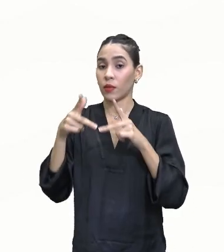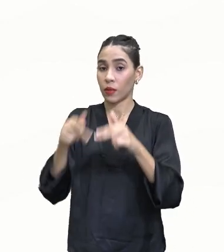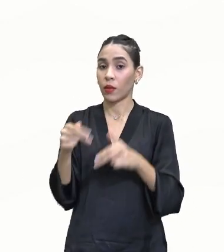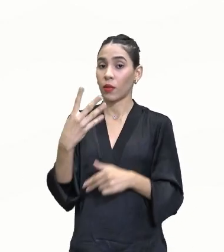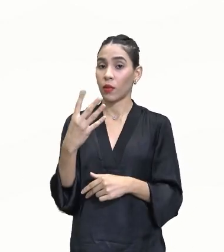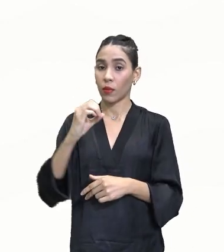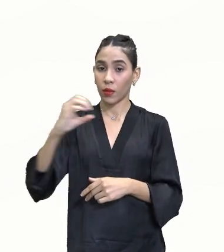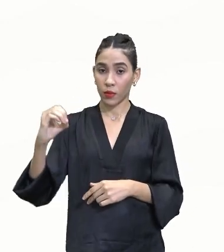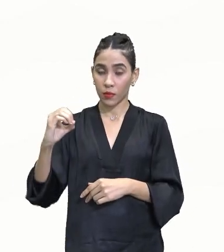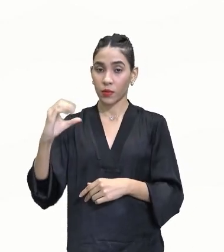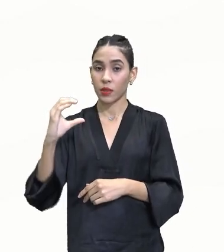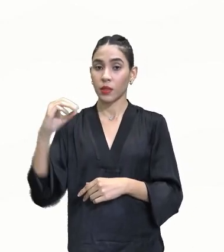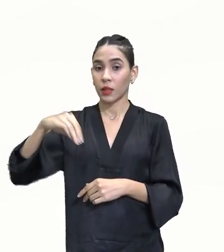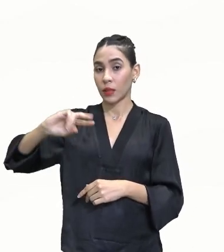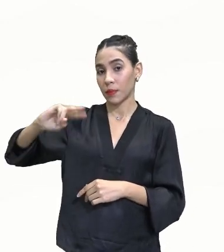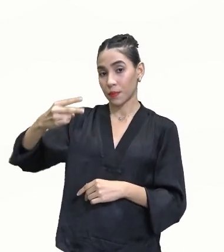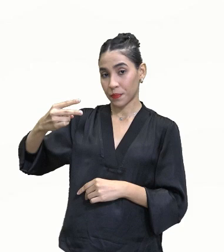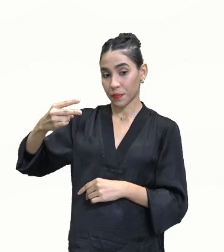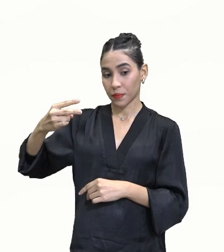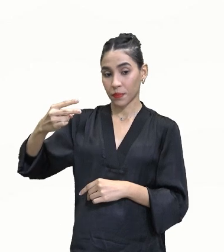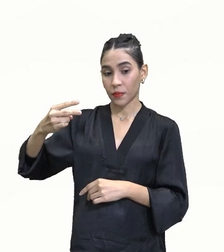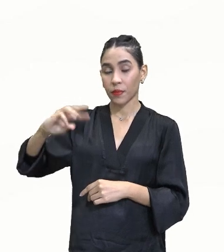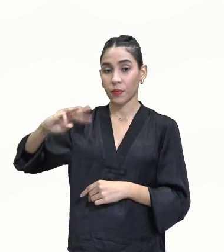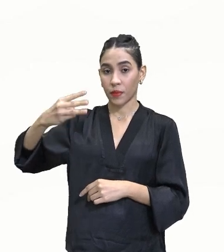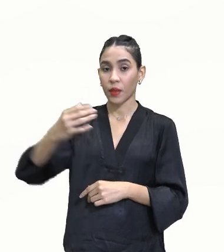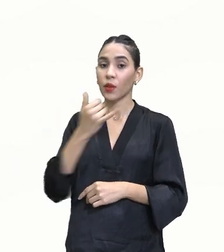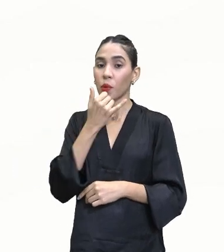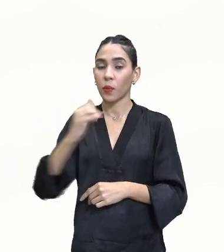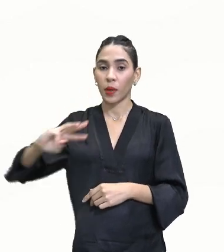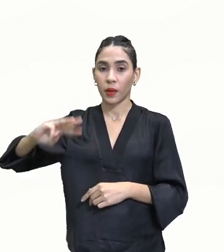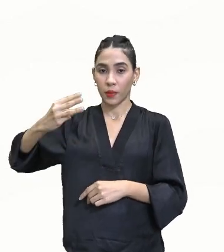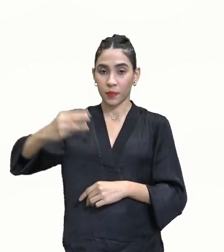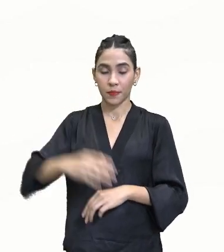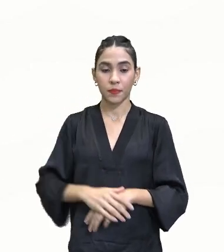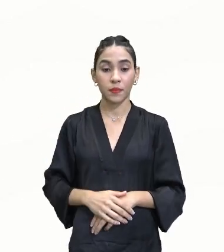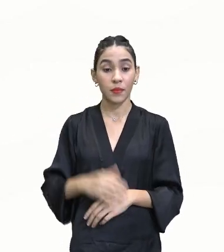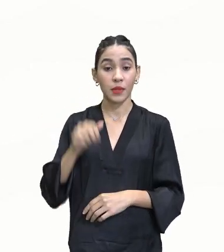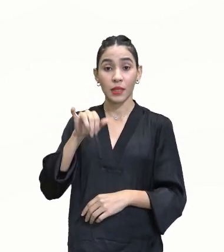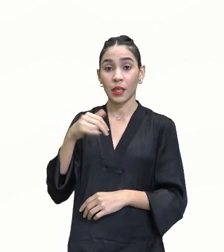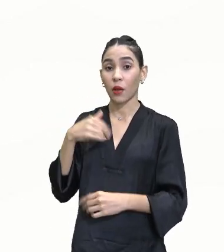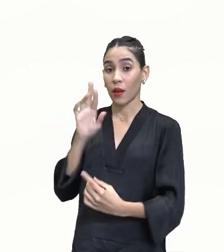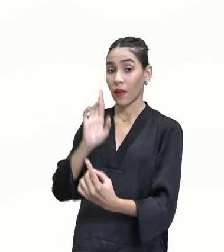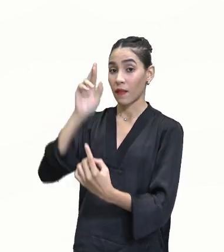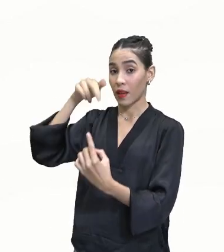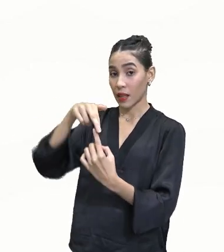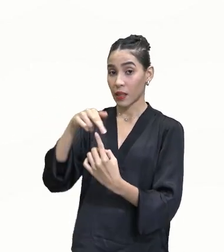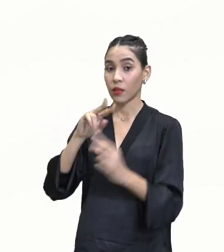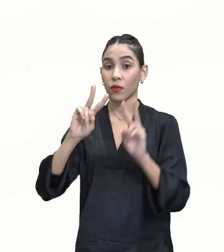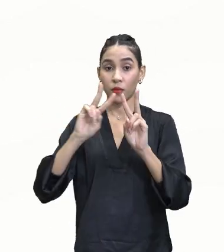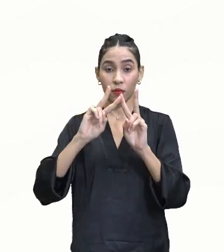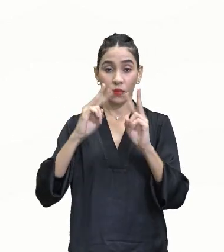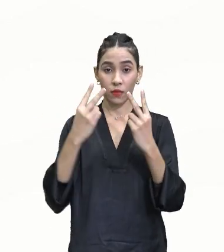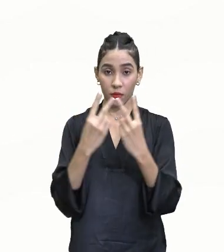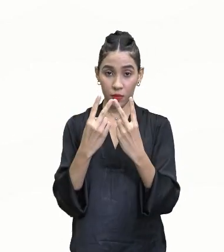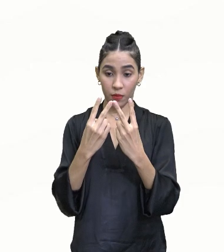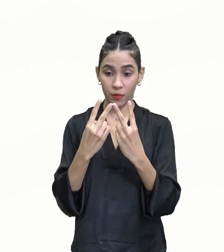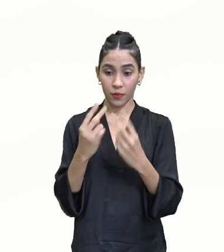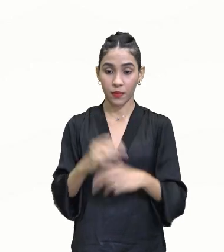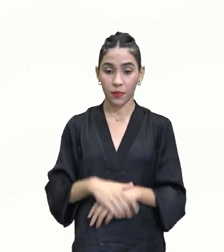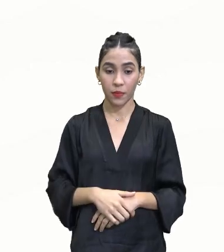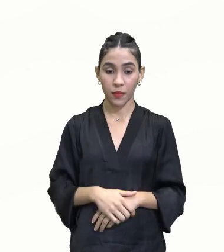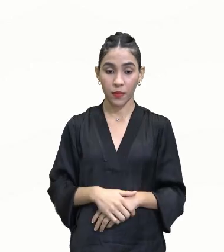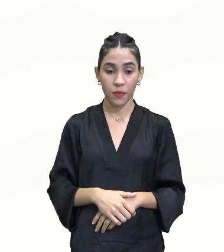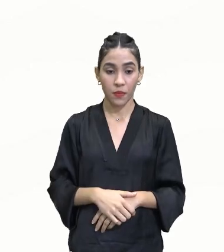a 400 centímetros cúbicos, já que eu estou me referindo a volume, 3